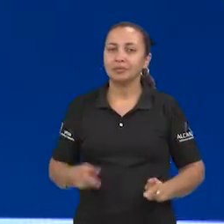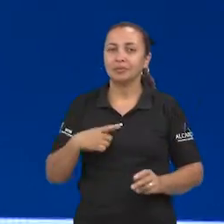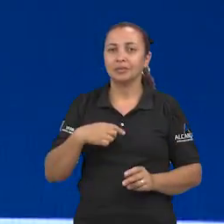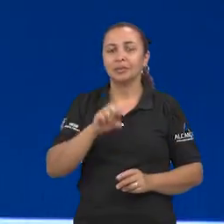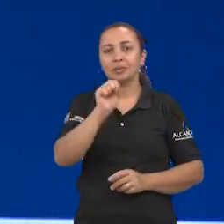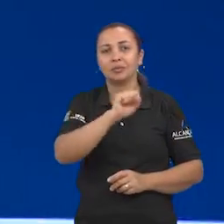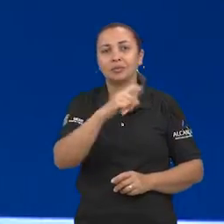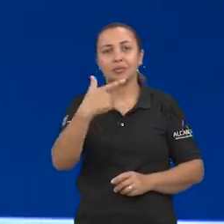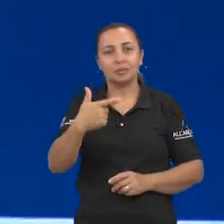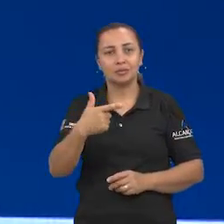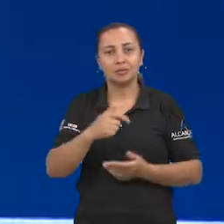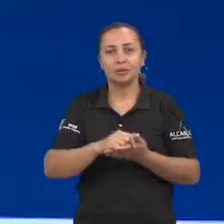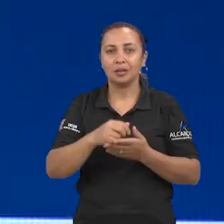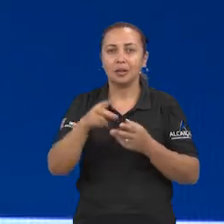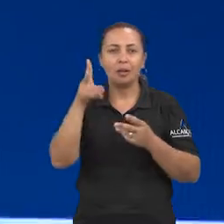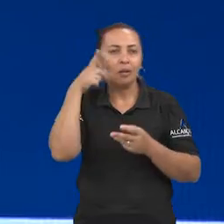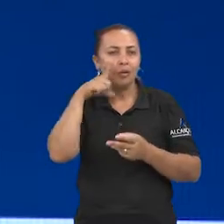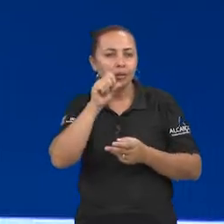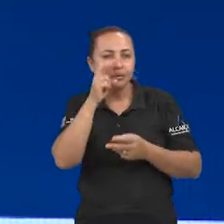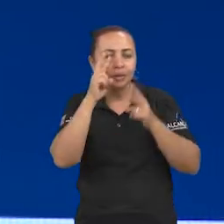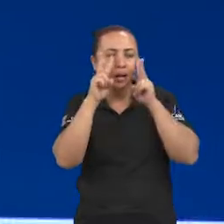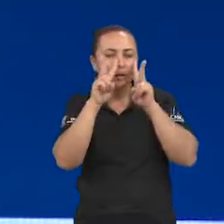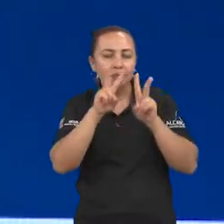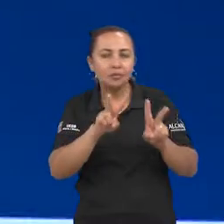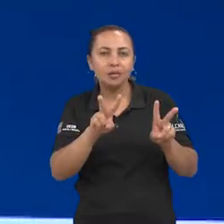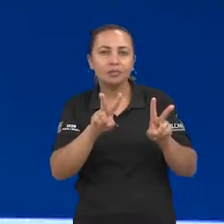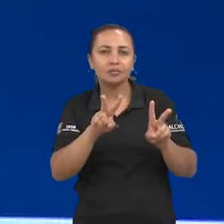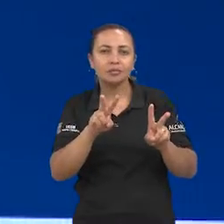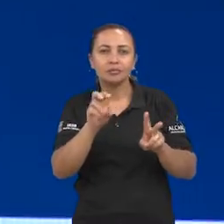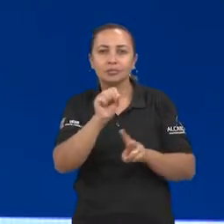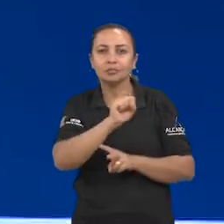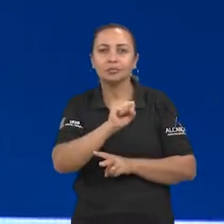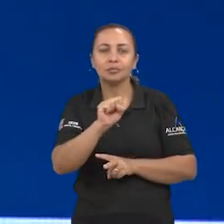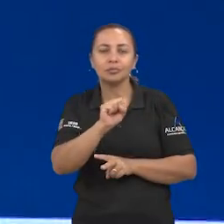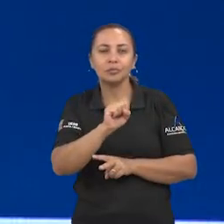um S2, eu consigo enxergar um